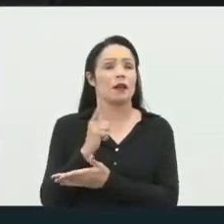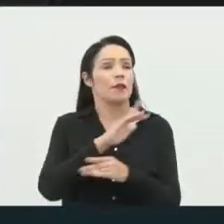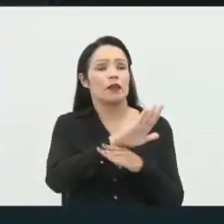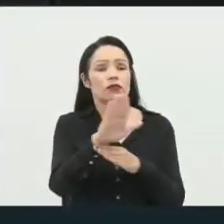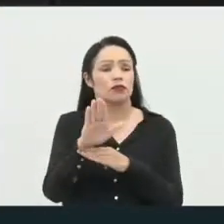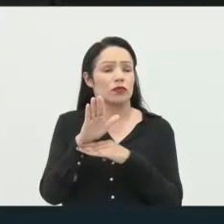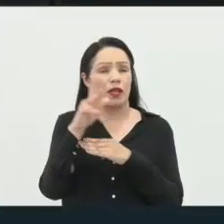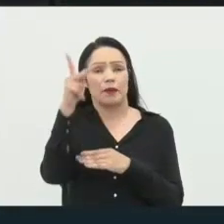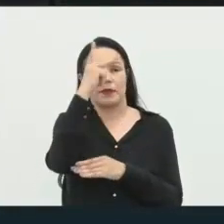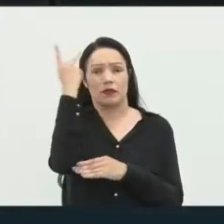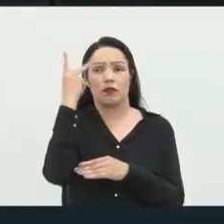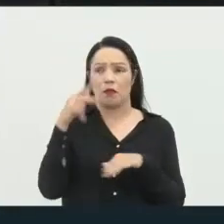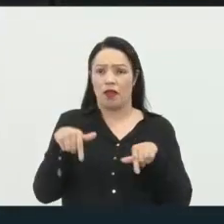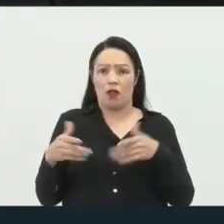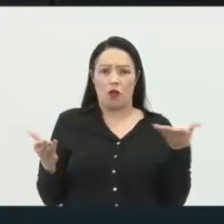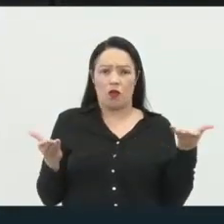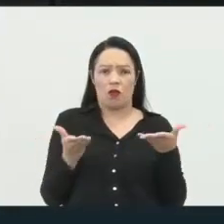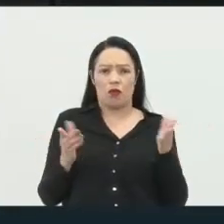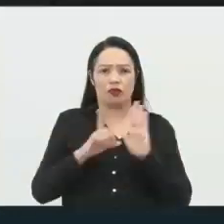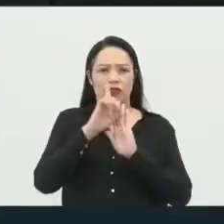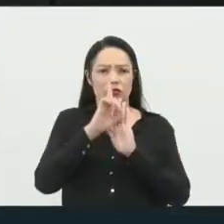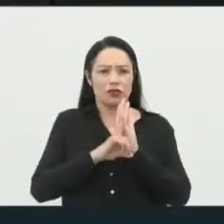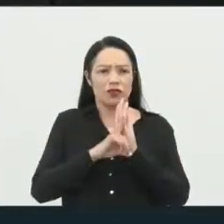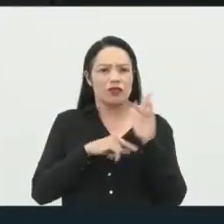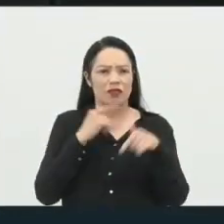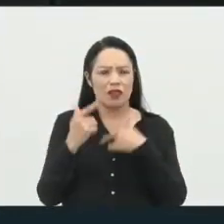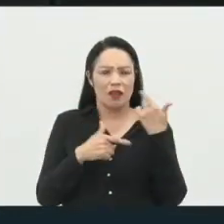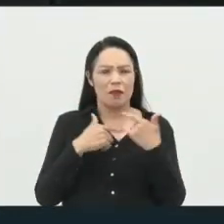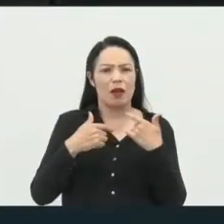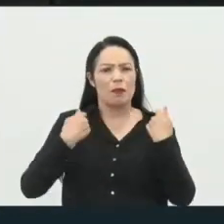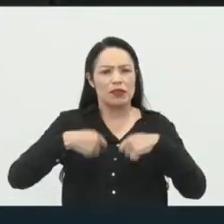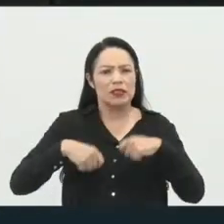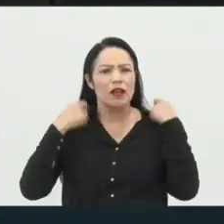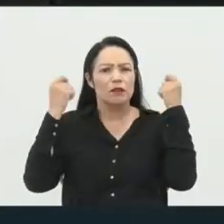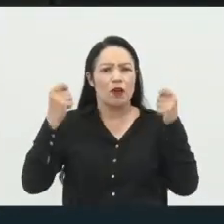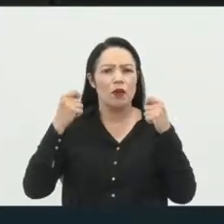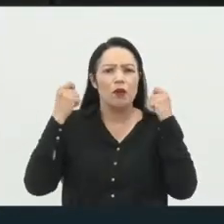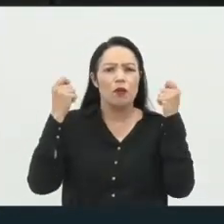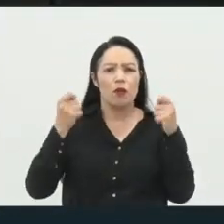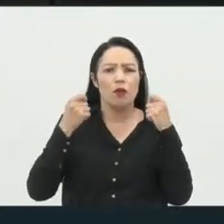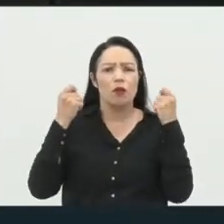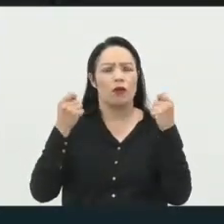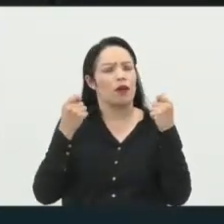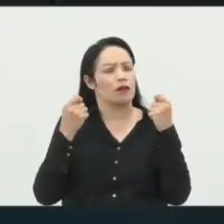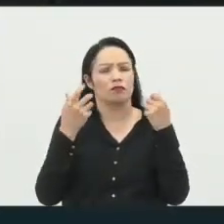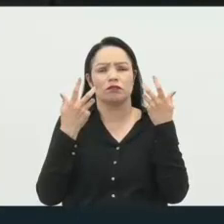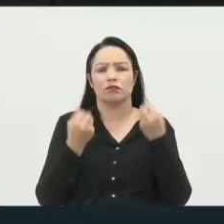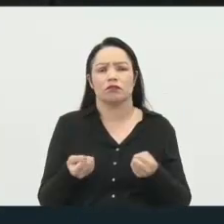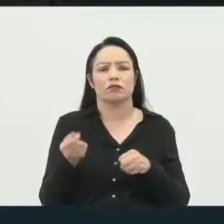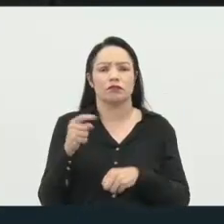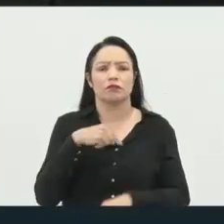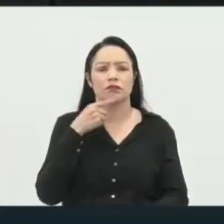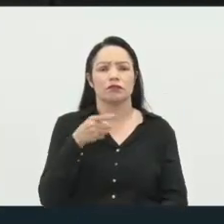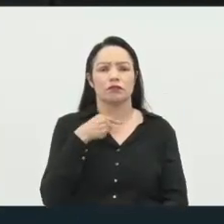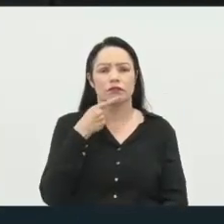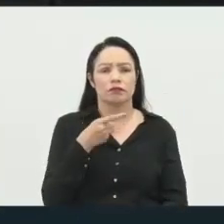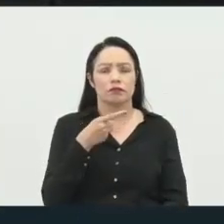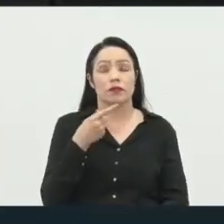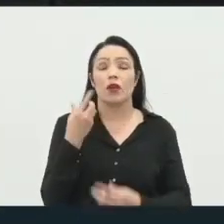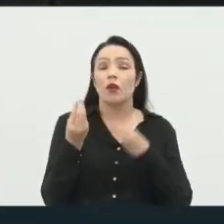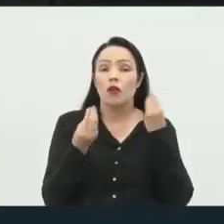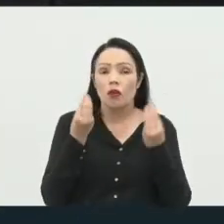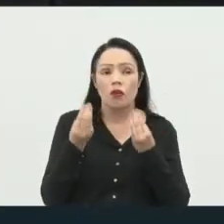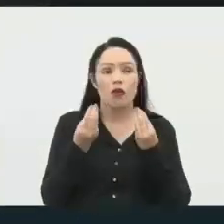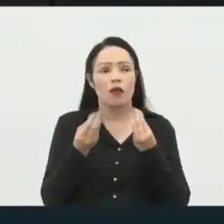os seus direitos trabalhistas tem que estar indo às ruas em passeata é inadmissível a forma como trata